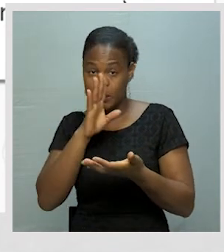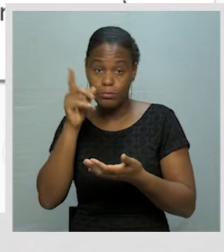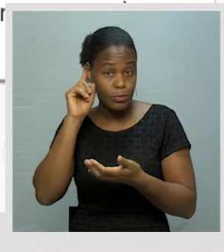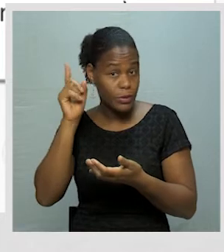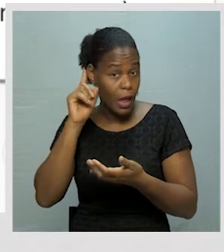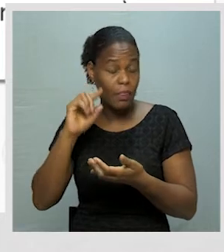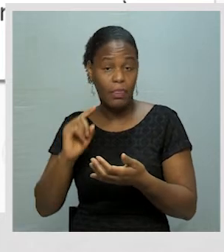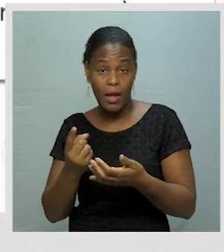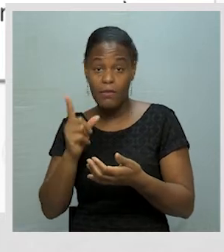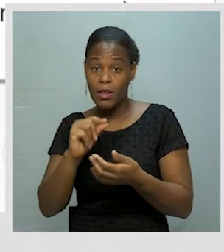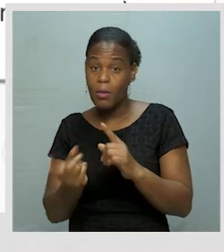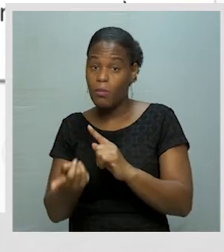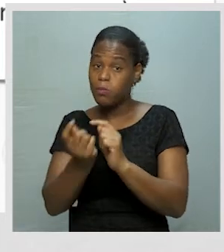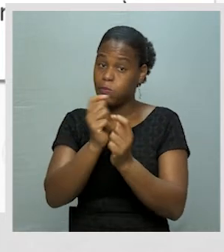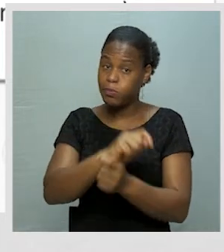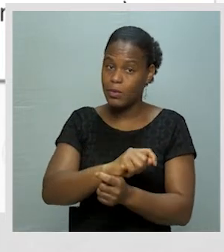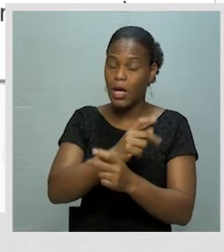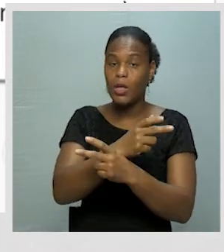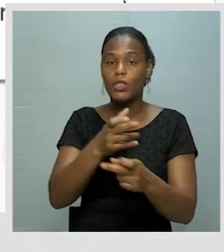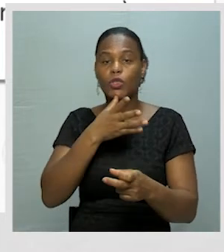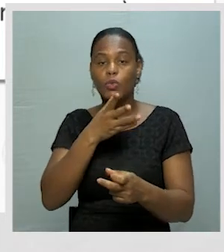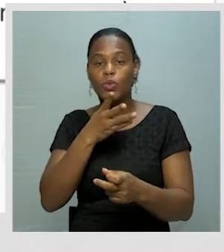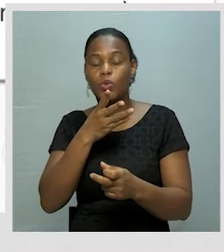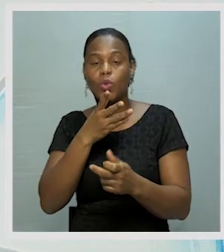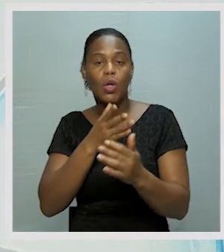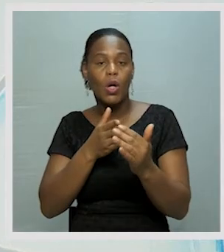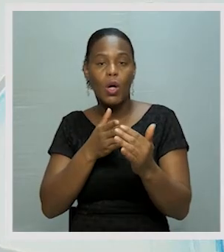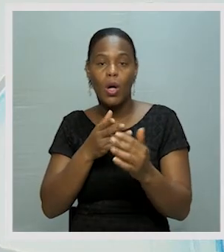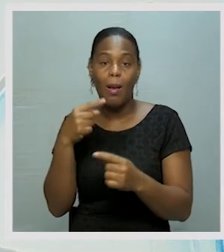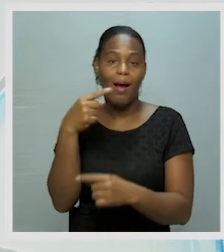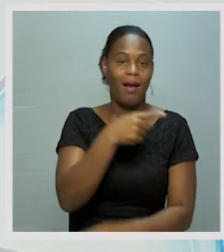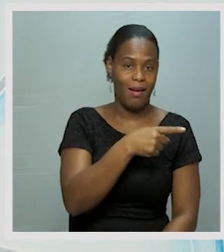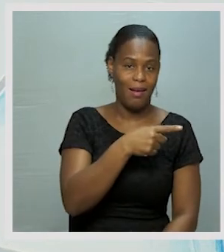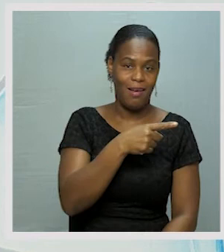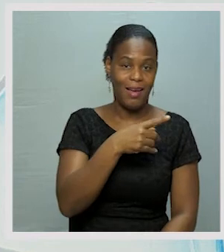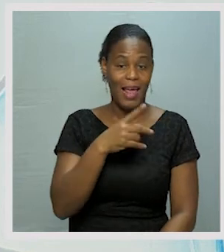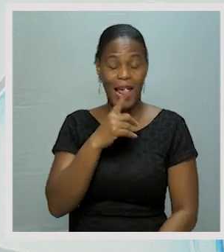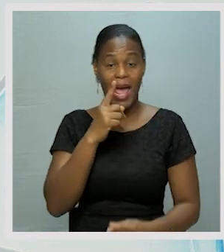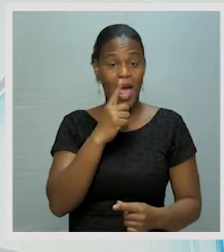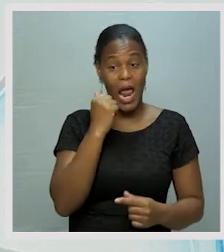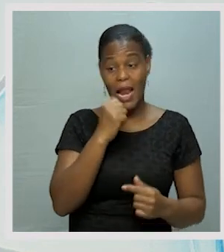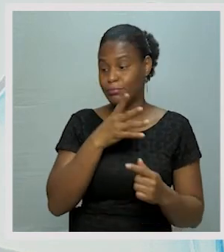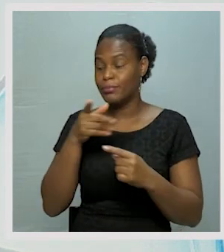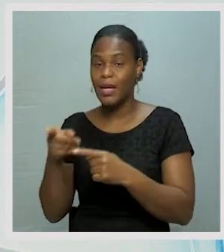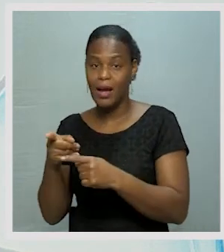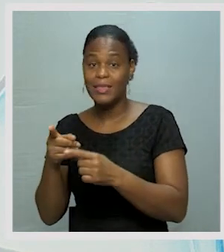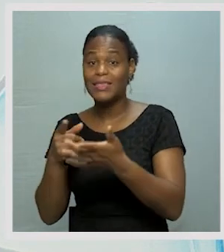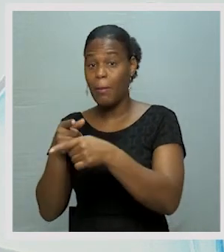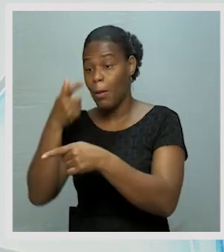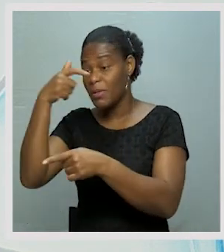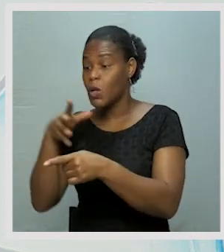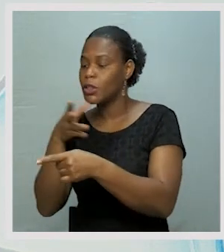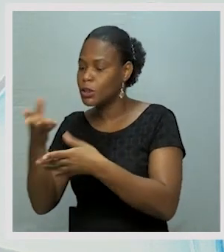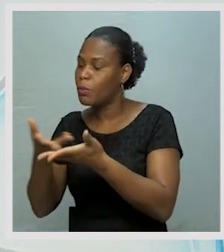ser transformados em discurso indireto. Muita atenção nisso, discurso indireto. Já sabe, né? Discurso indireto, discurso indireto, discurso indireto